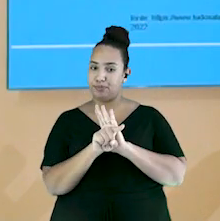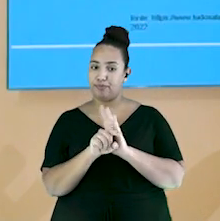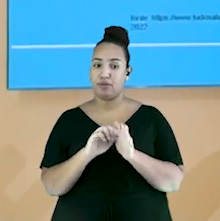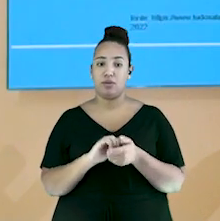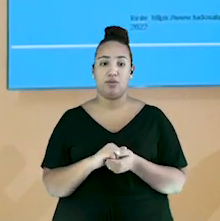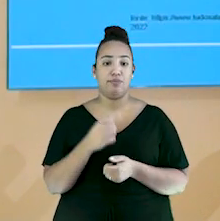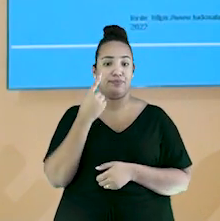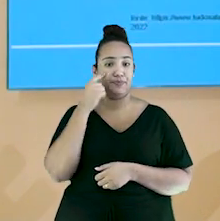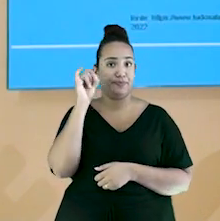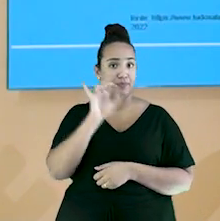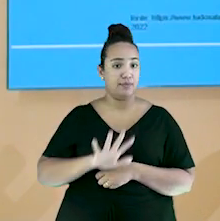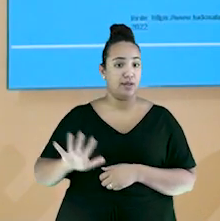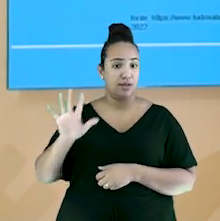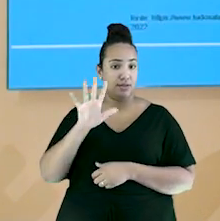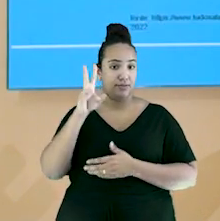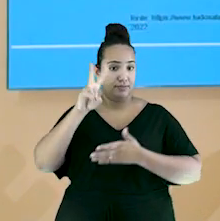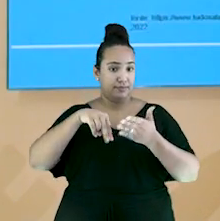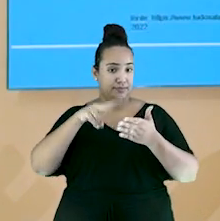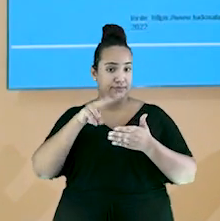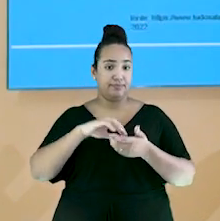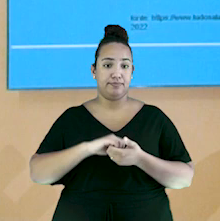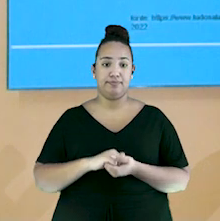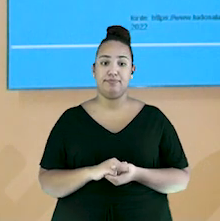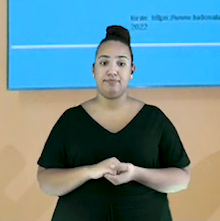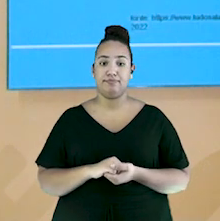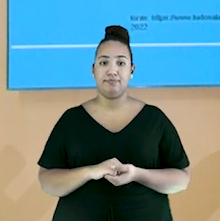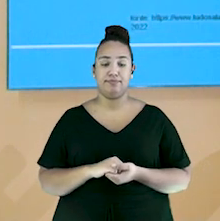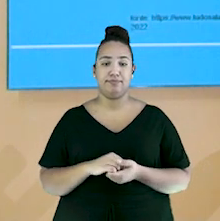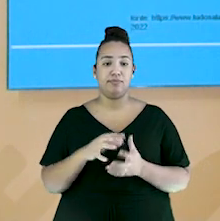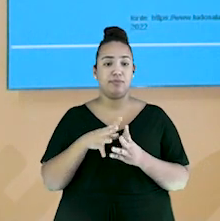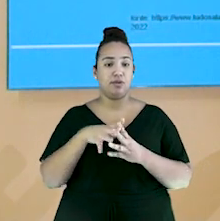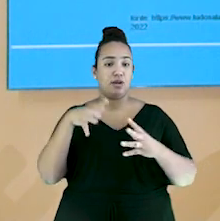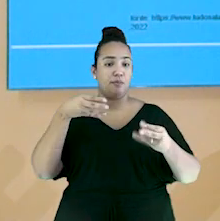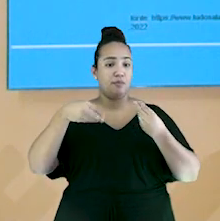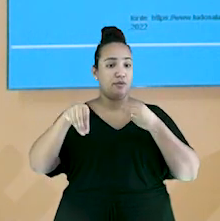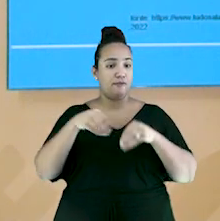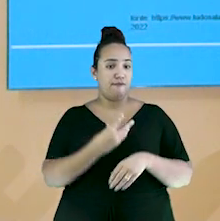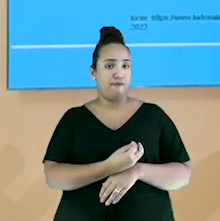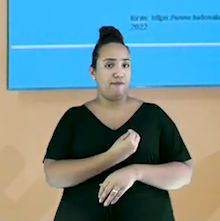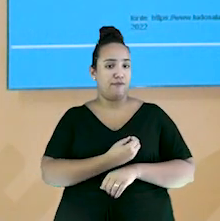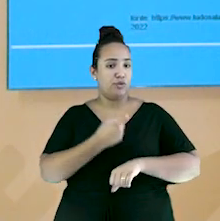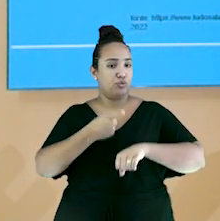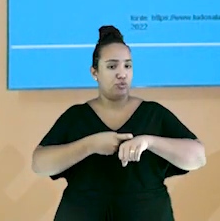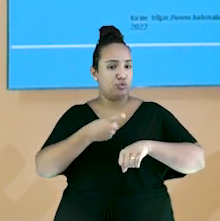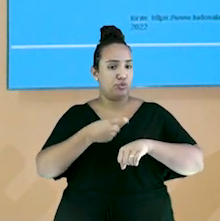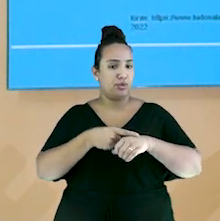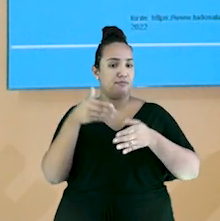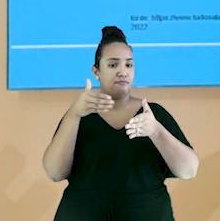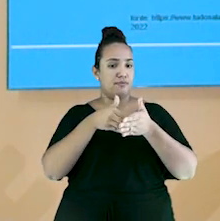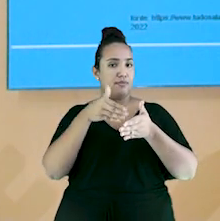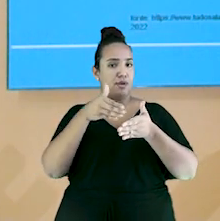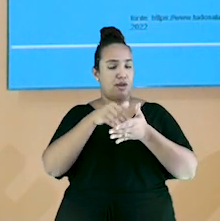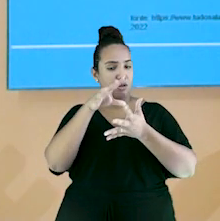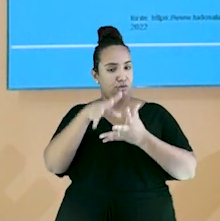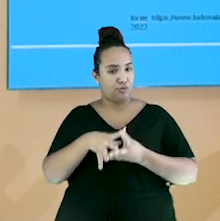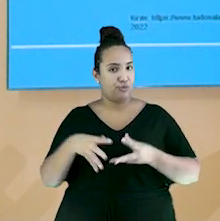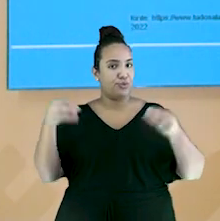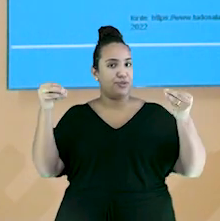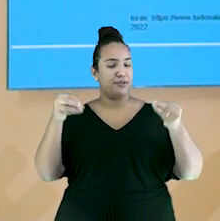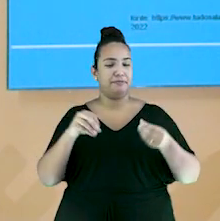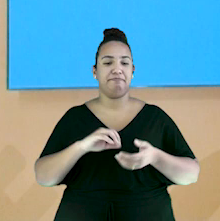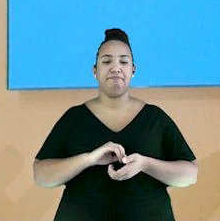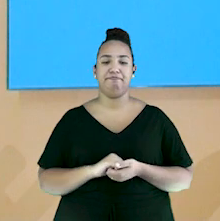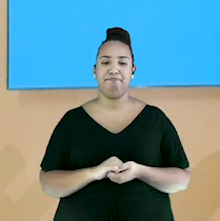Questão número 3. Observe a imagem a seguir. Vamos ler juntos. Alma mole, vida dura, tanto bate até que